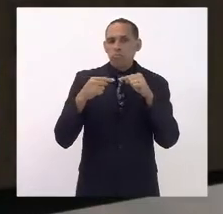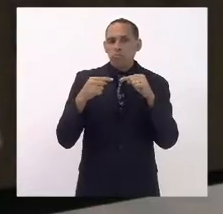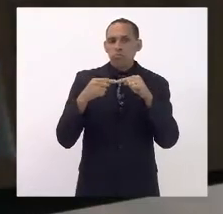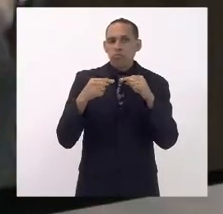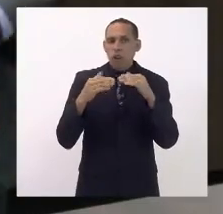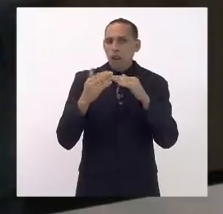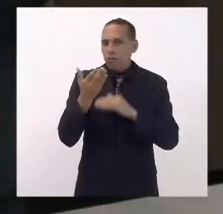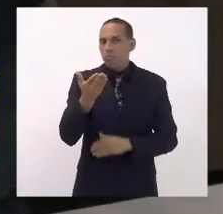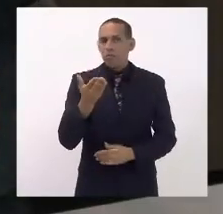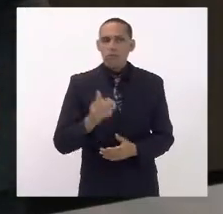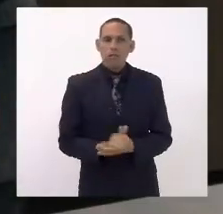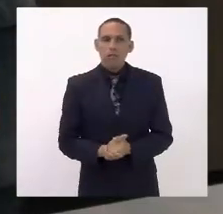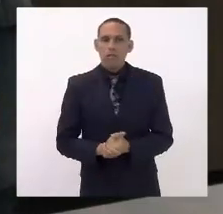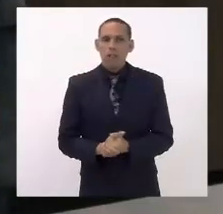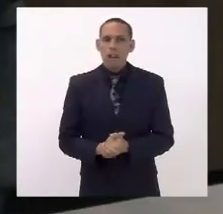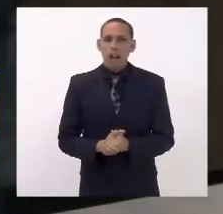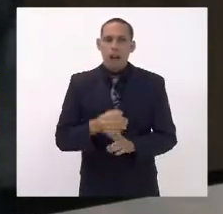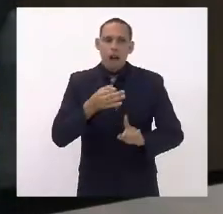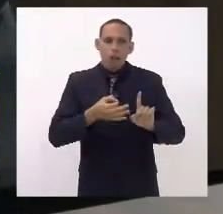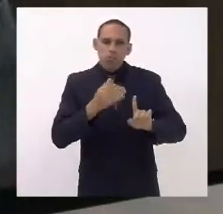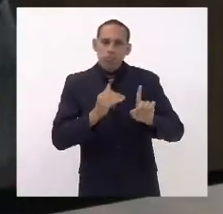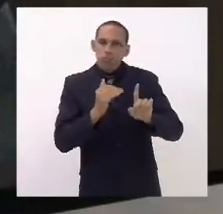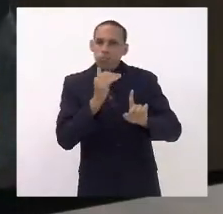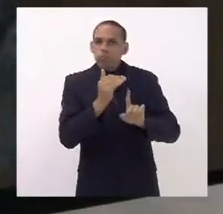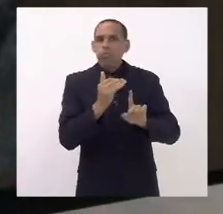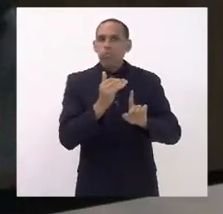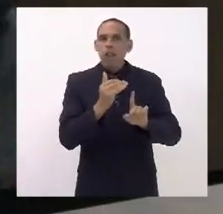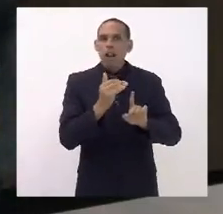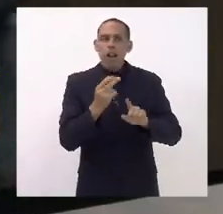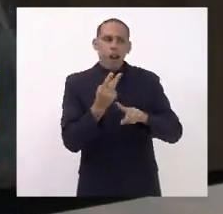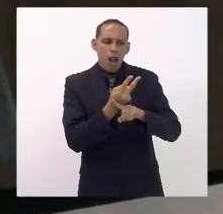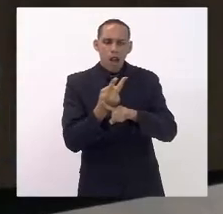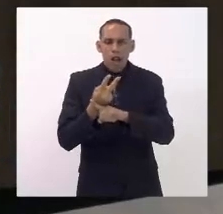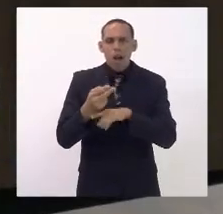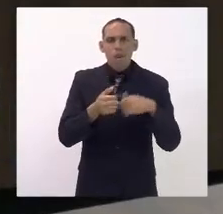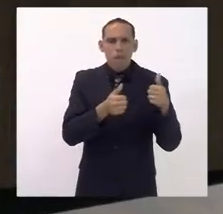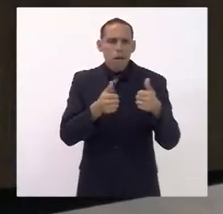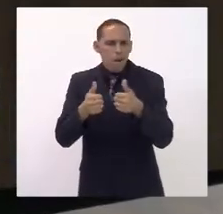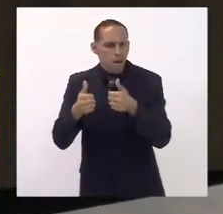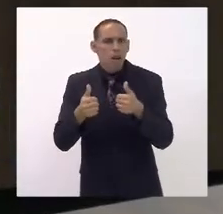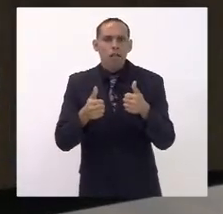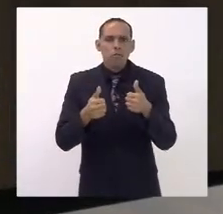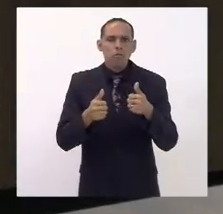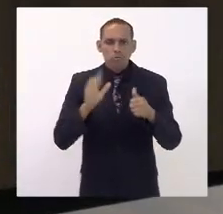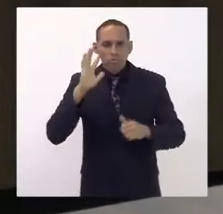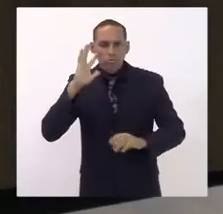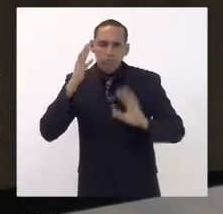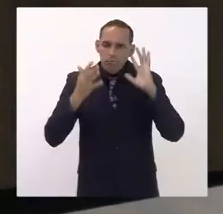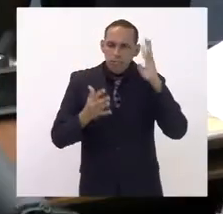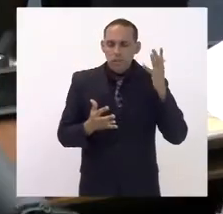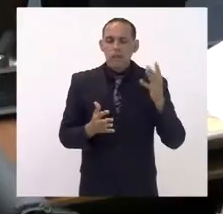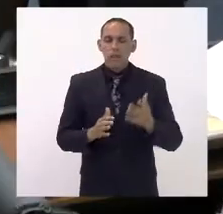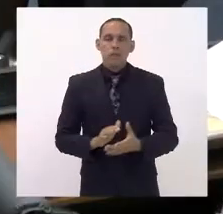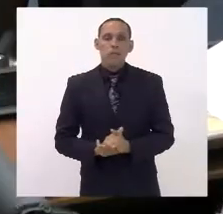A procuradoria tem estado muito okay. Mais afeta a resolver as questões. Aguardamos a reunião que Vossa Excelência vai agendar.